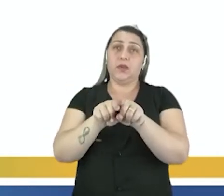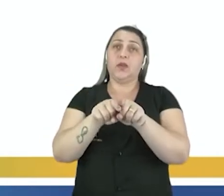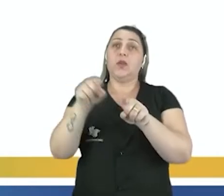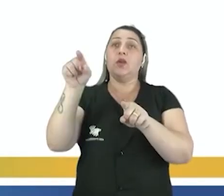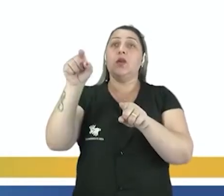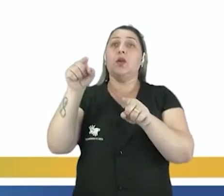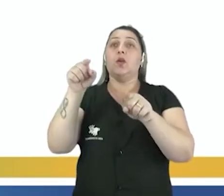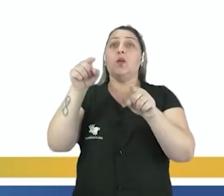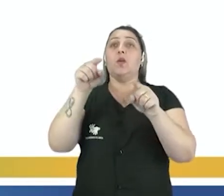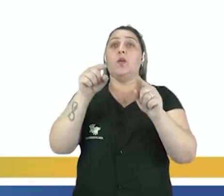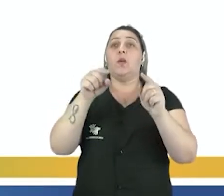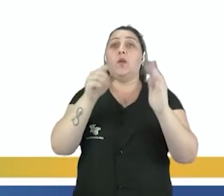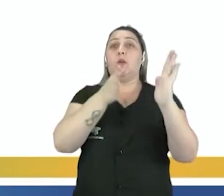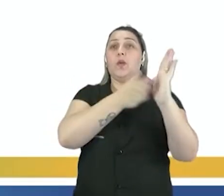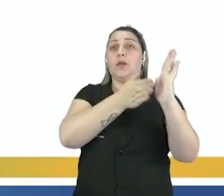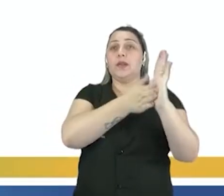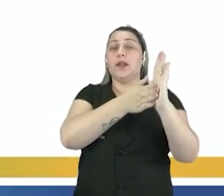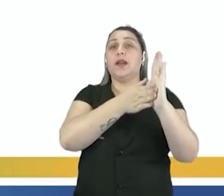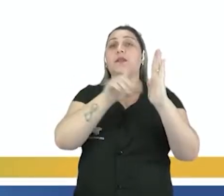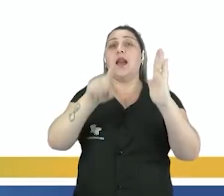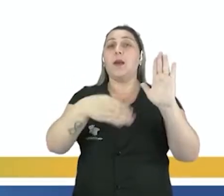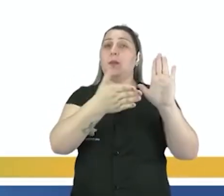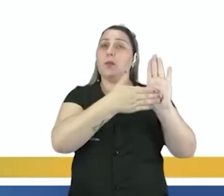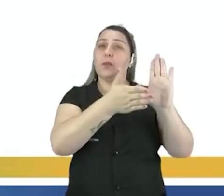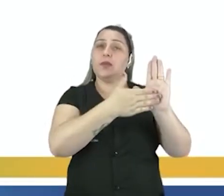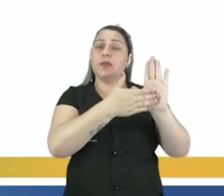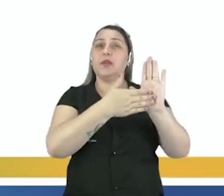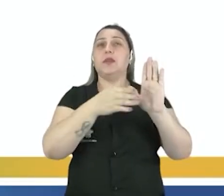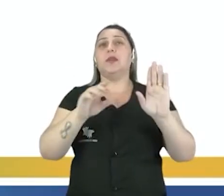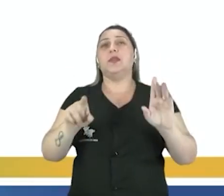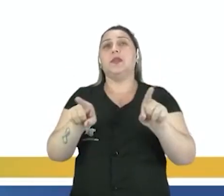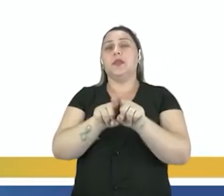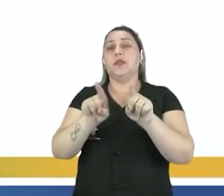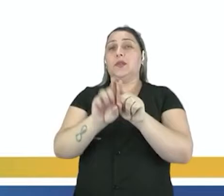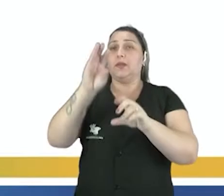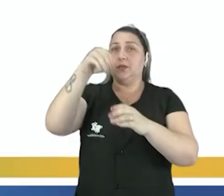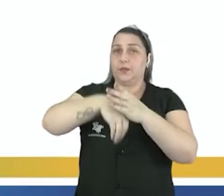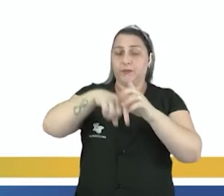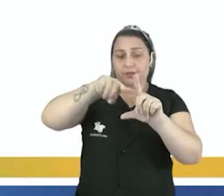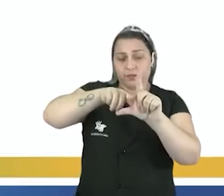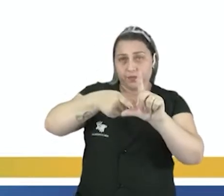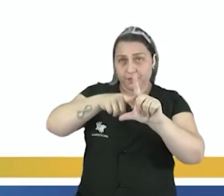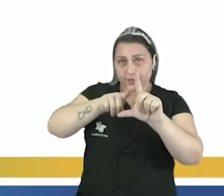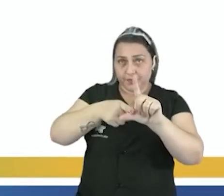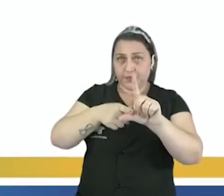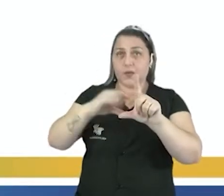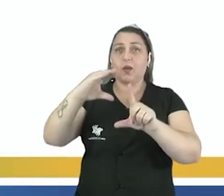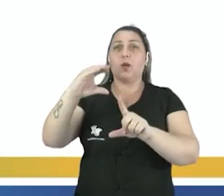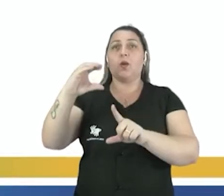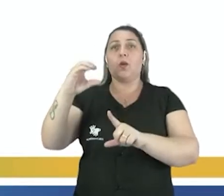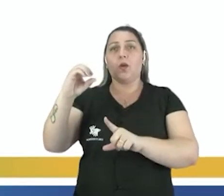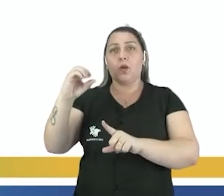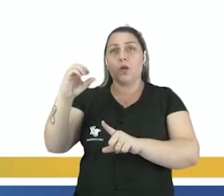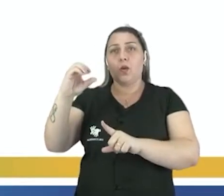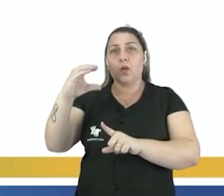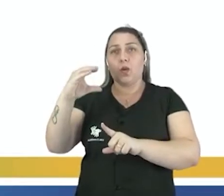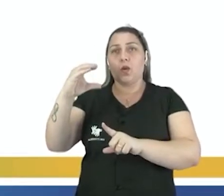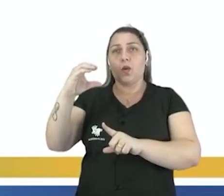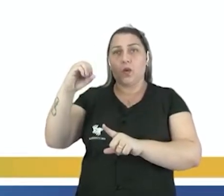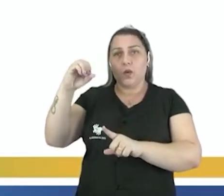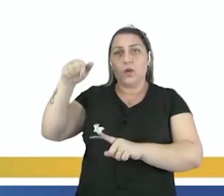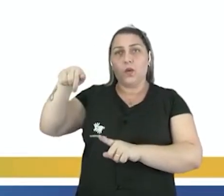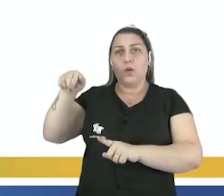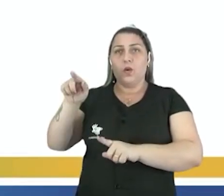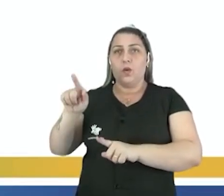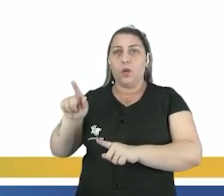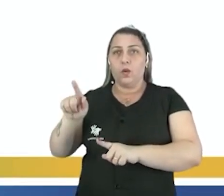lados homólogos são proporcionais. Além disso, os ângulos internos correspondentes são congruentes. Ó. Esse